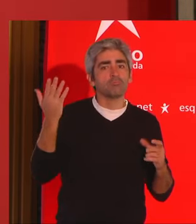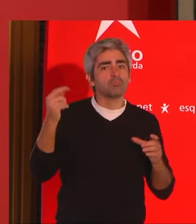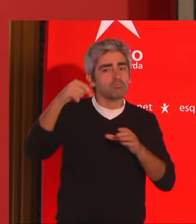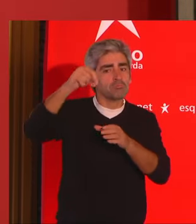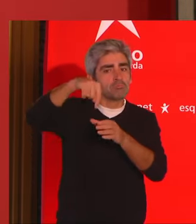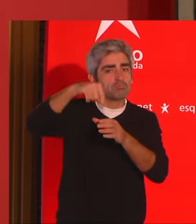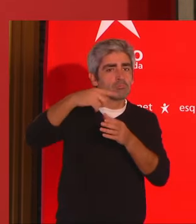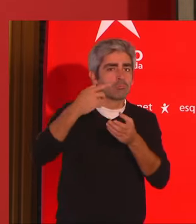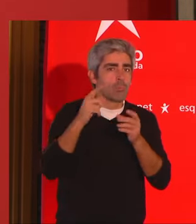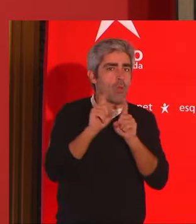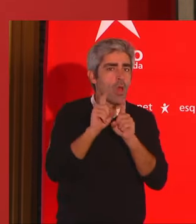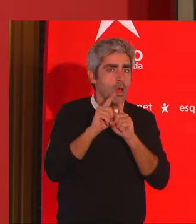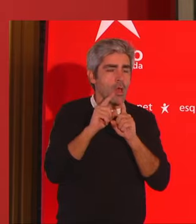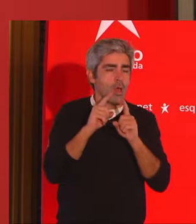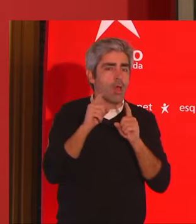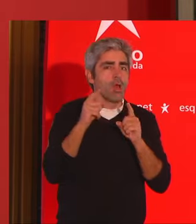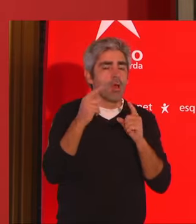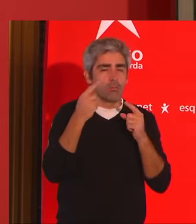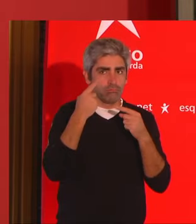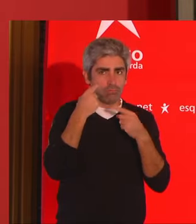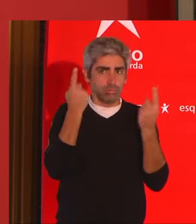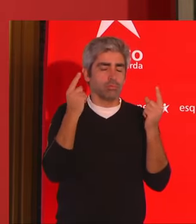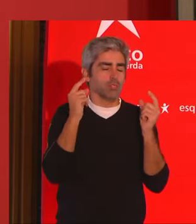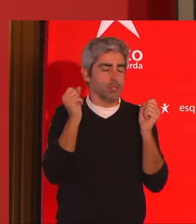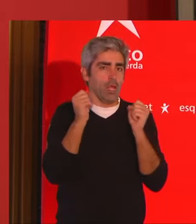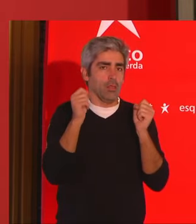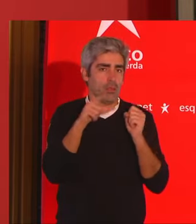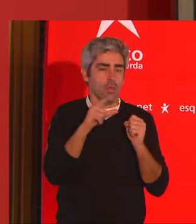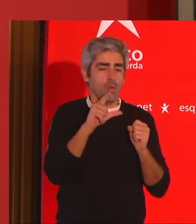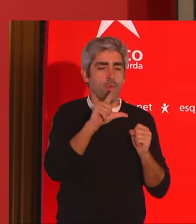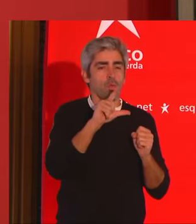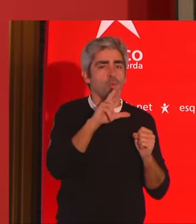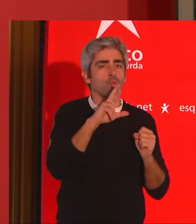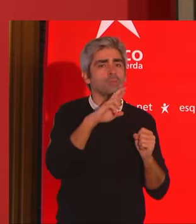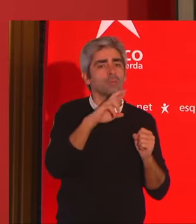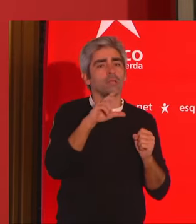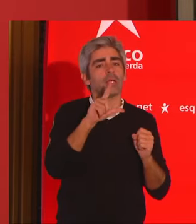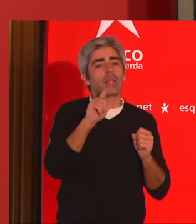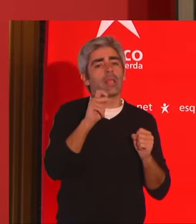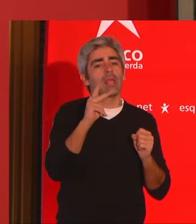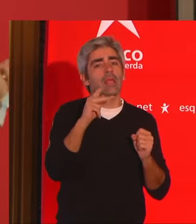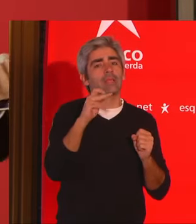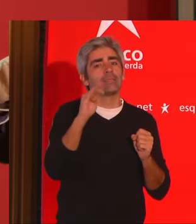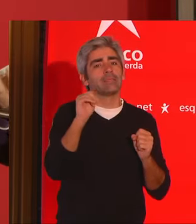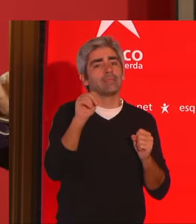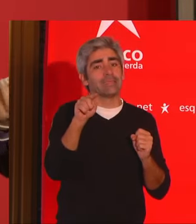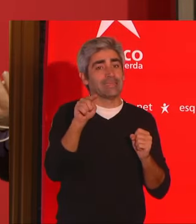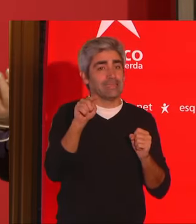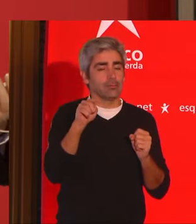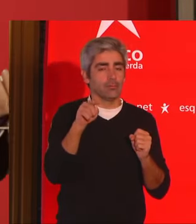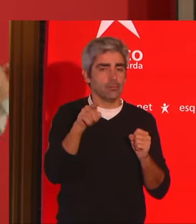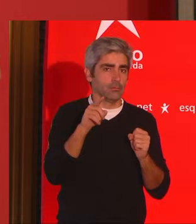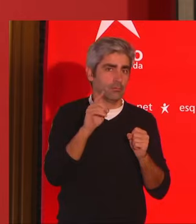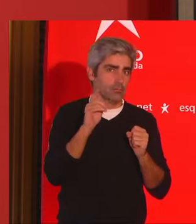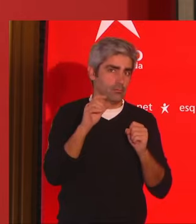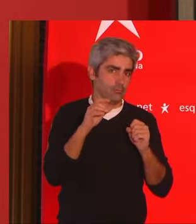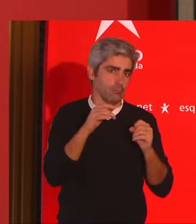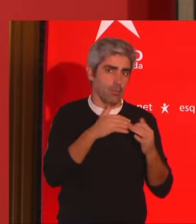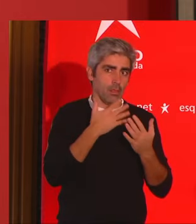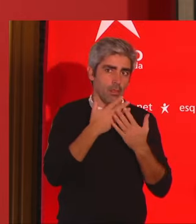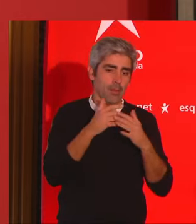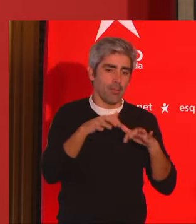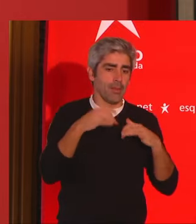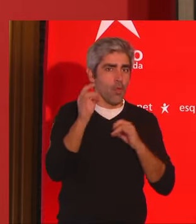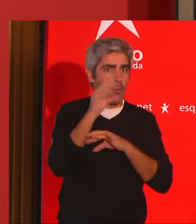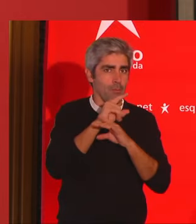O chamado escândalo LuxLeaks foi o primeiro de todos estes que desencadeou, portanto, até esta nossa intervenção no Parlamento Europeu, já é de